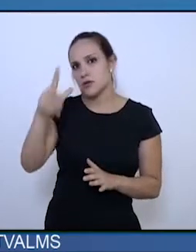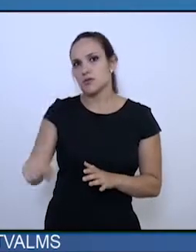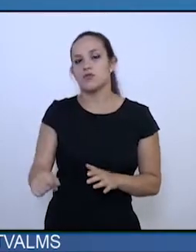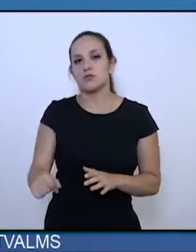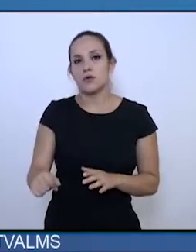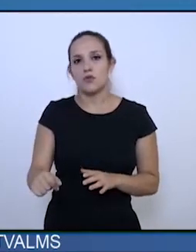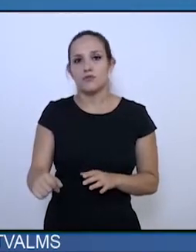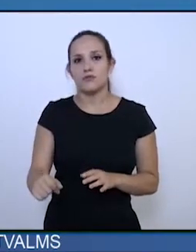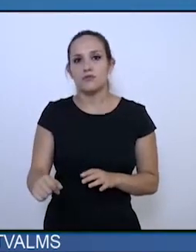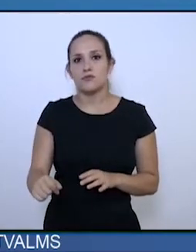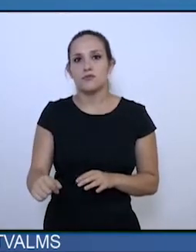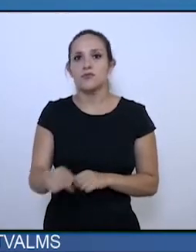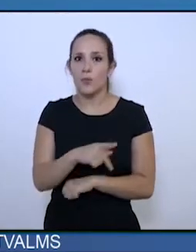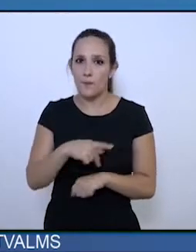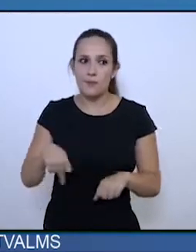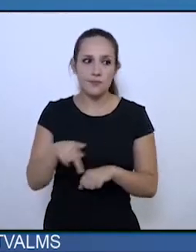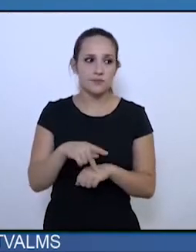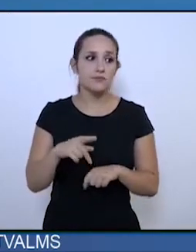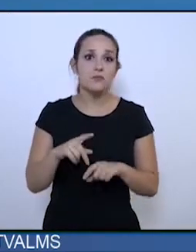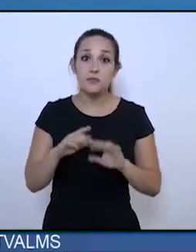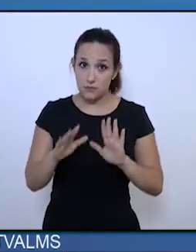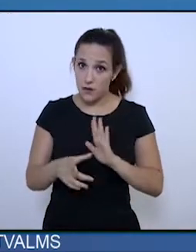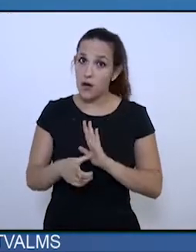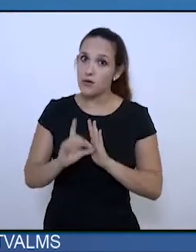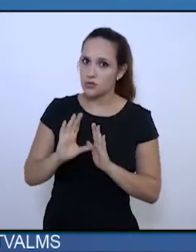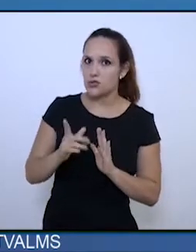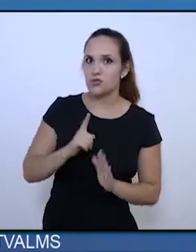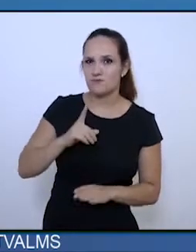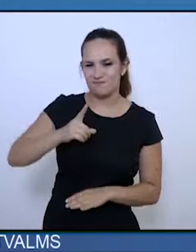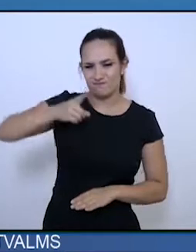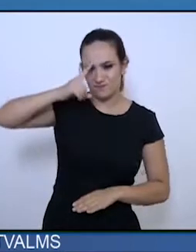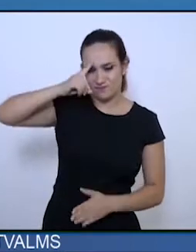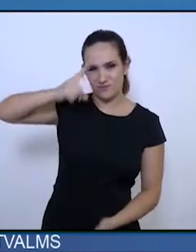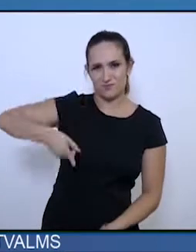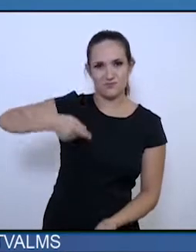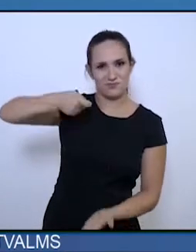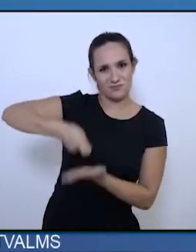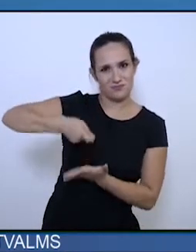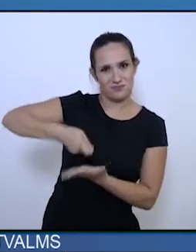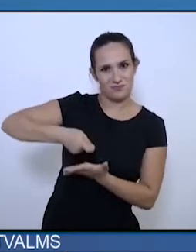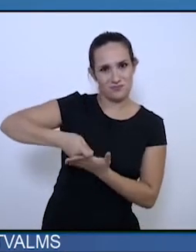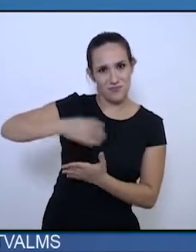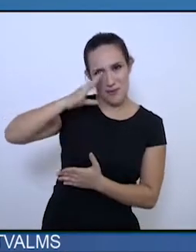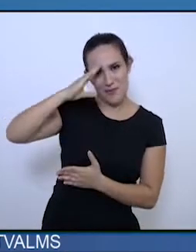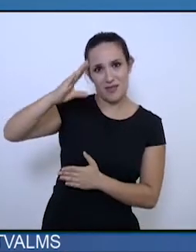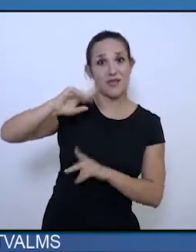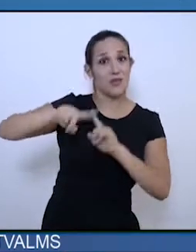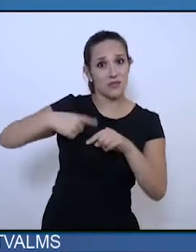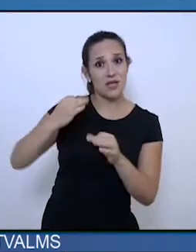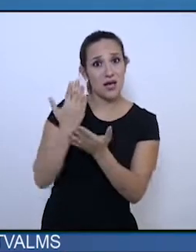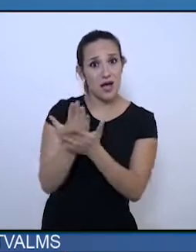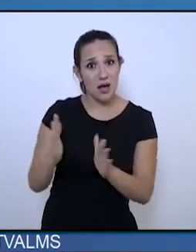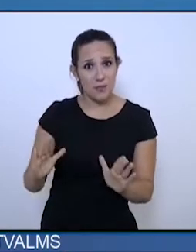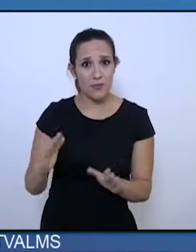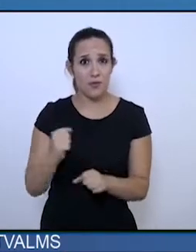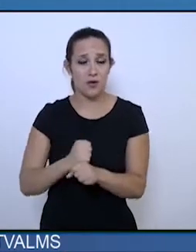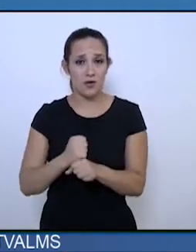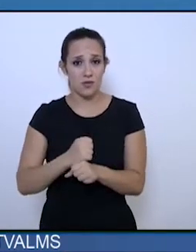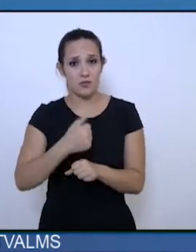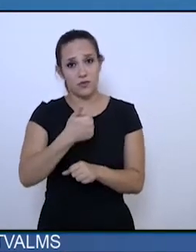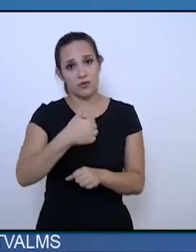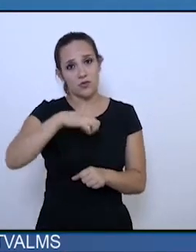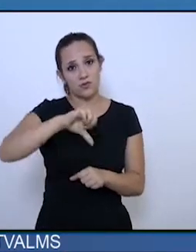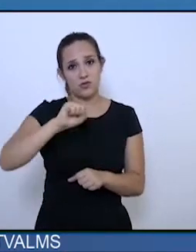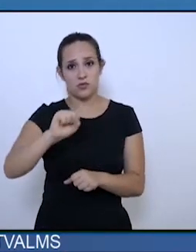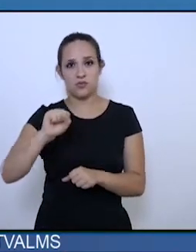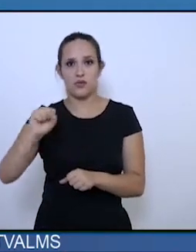o fim da recente ditadura militar e sob a égide da Constituição de 88, que neste ano completa